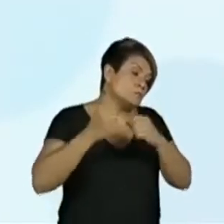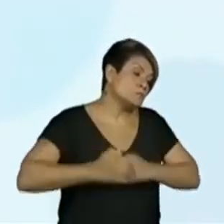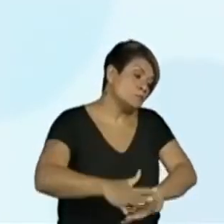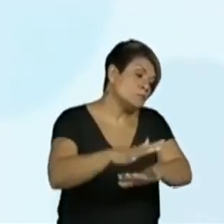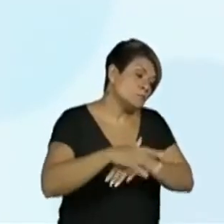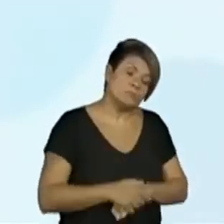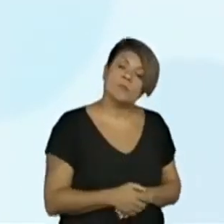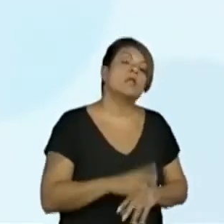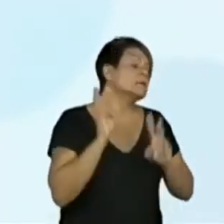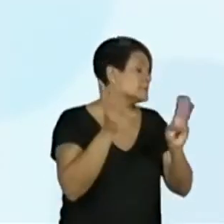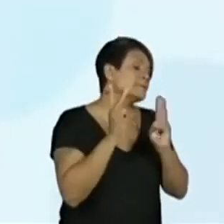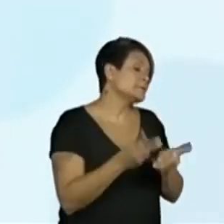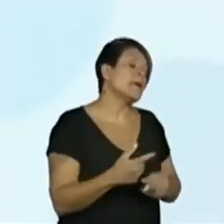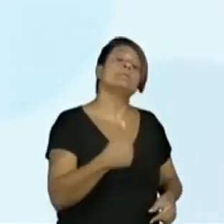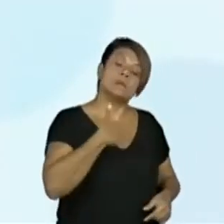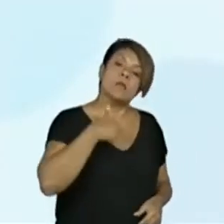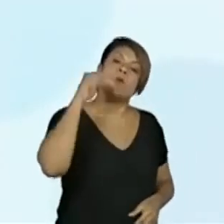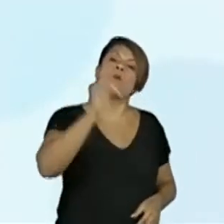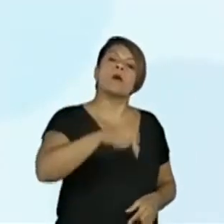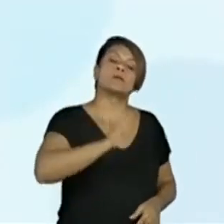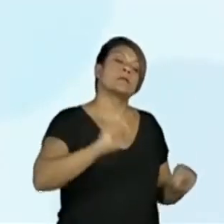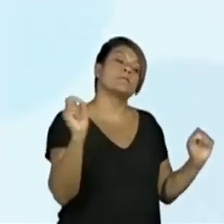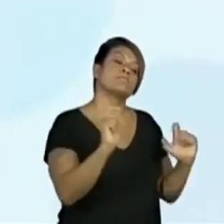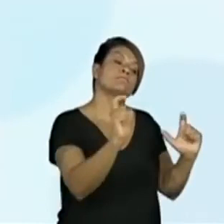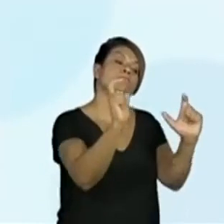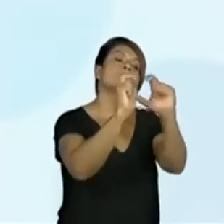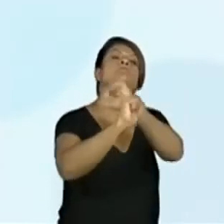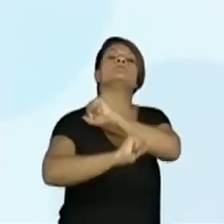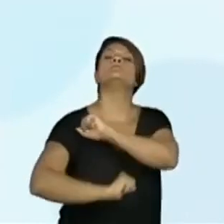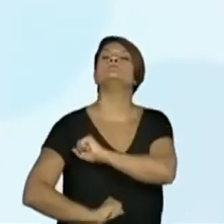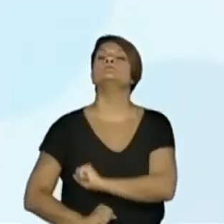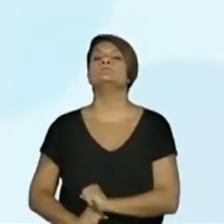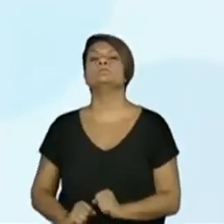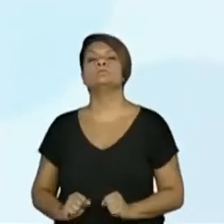estou sempre em alerta.